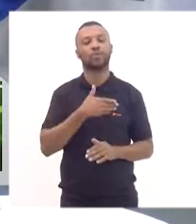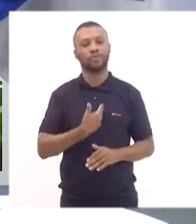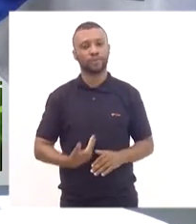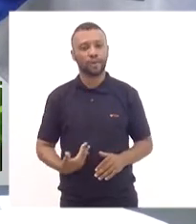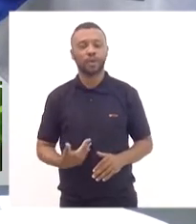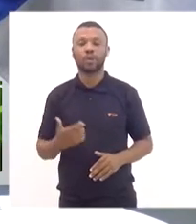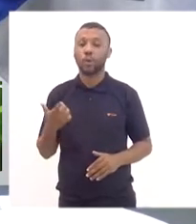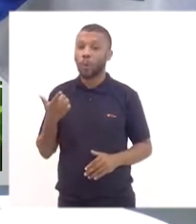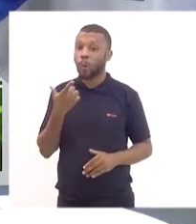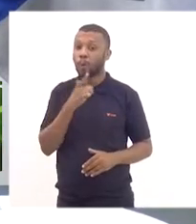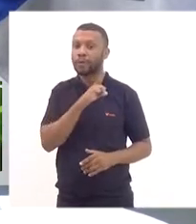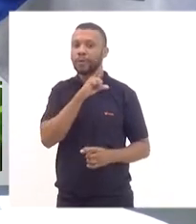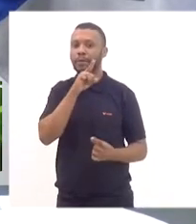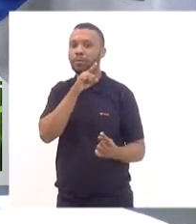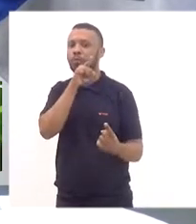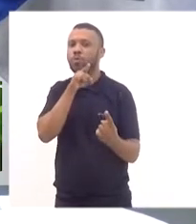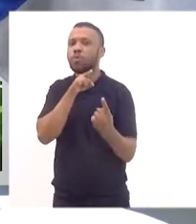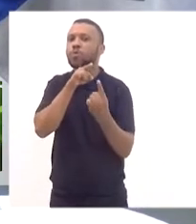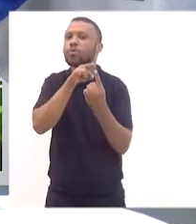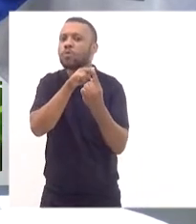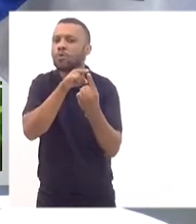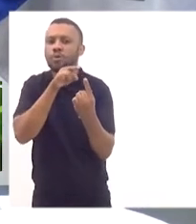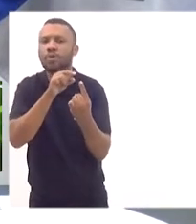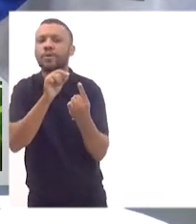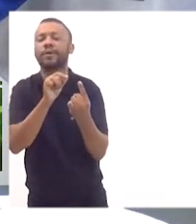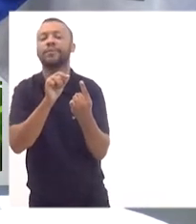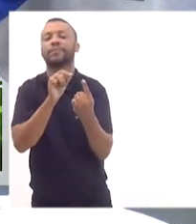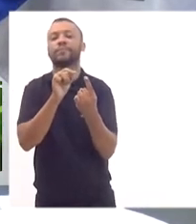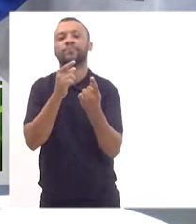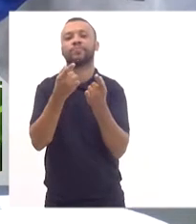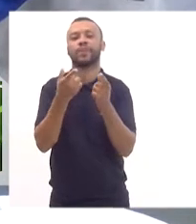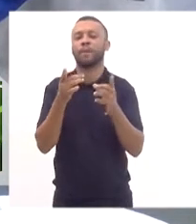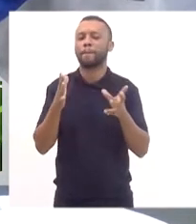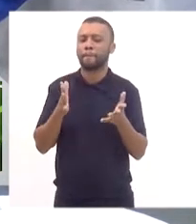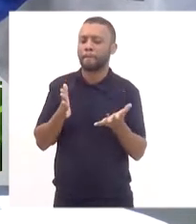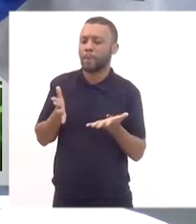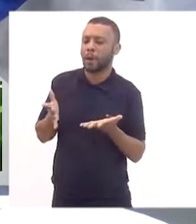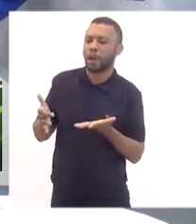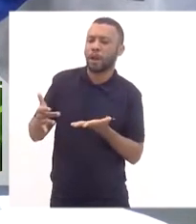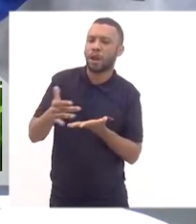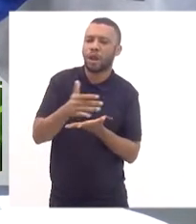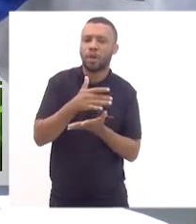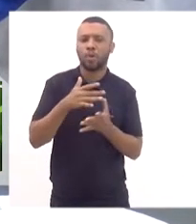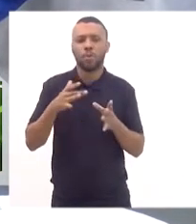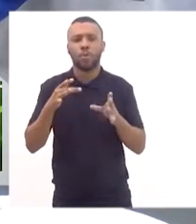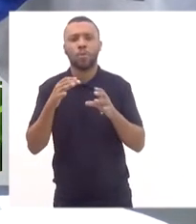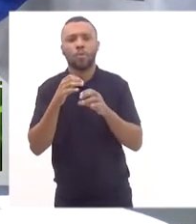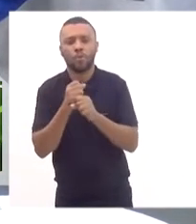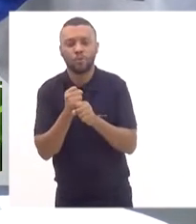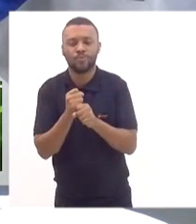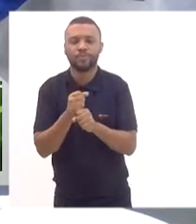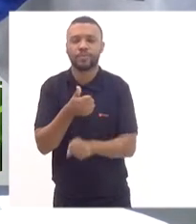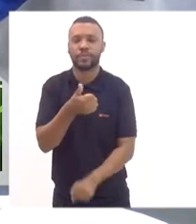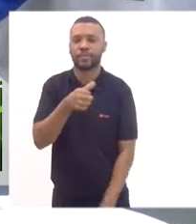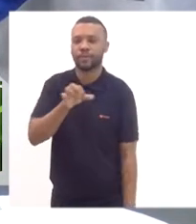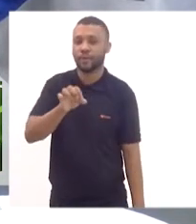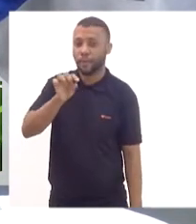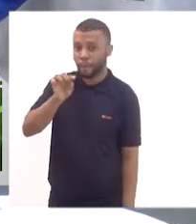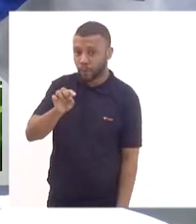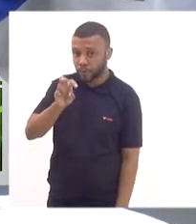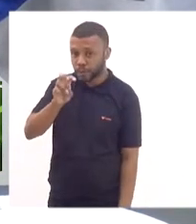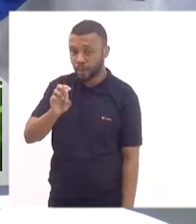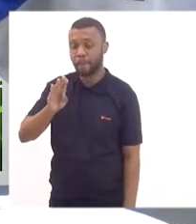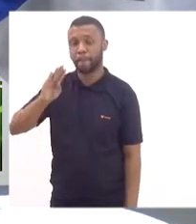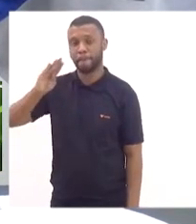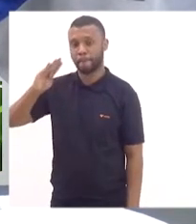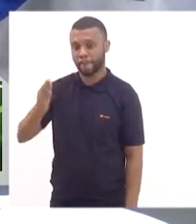em 2023, o expressivo montante de 19,5